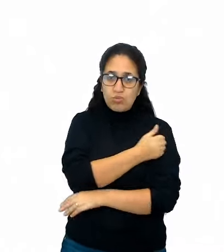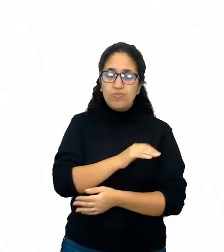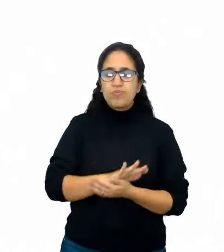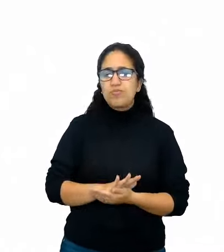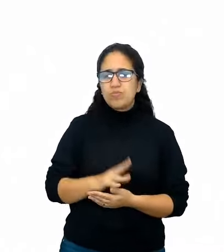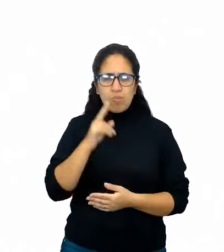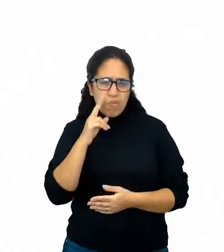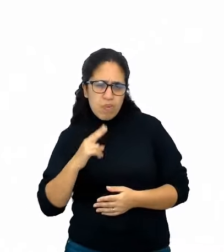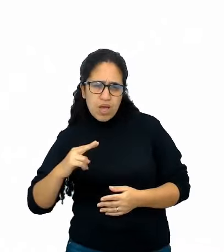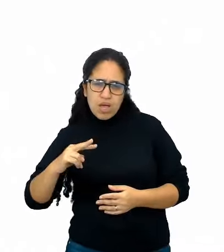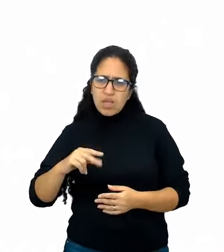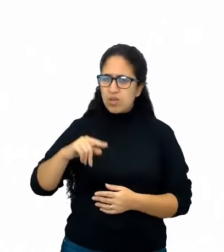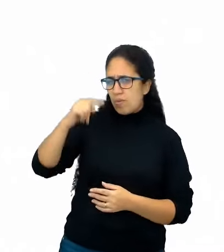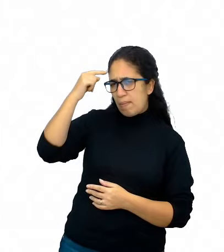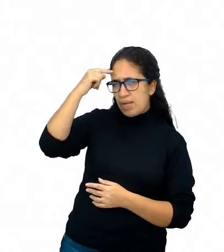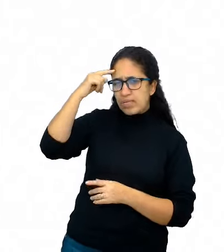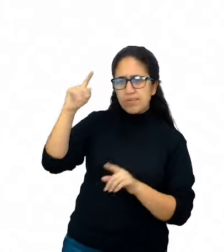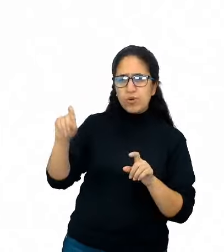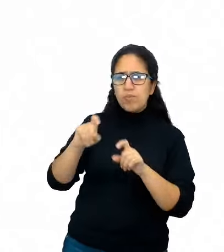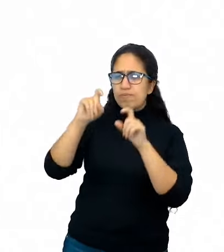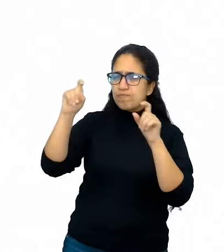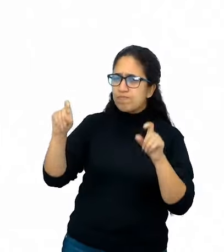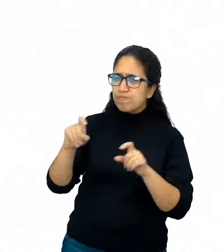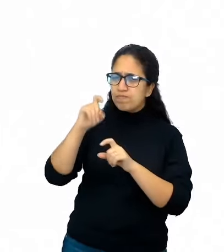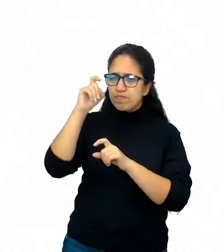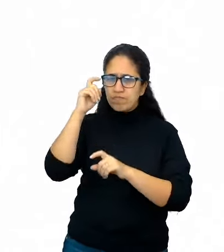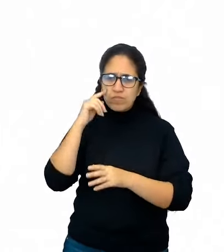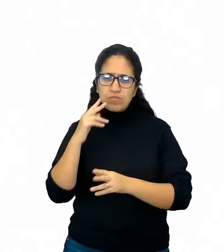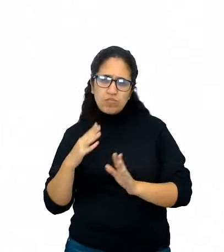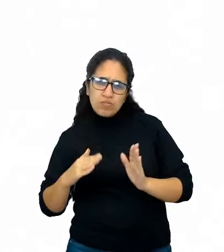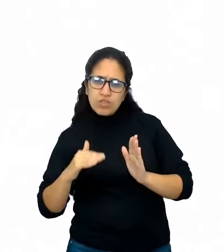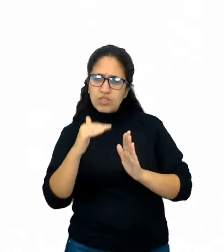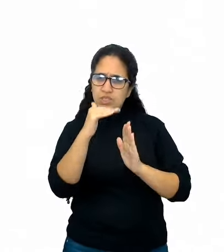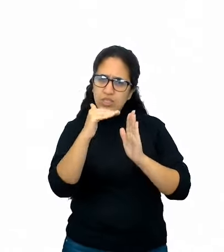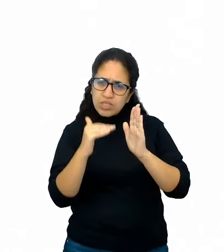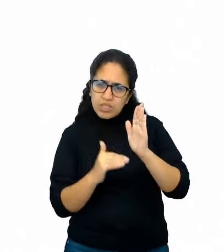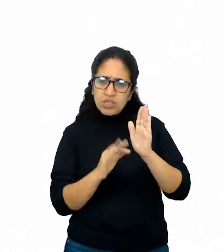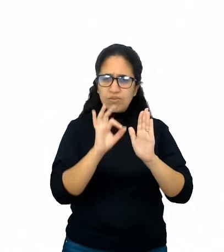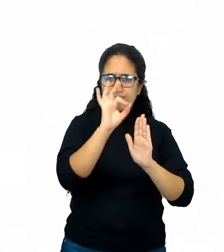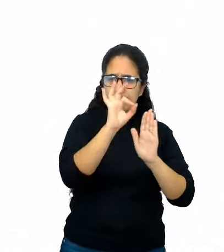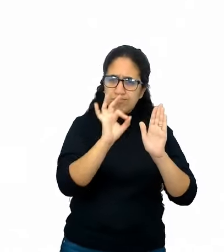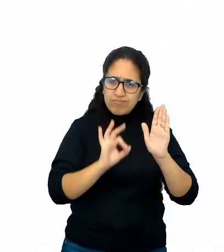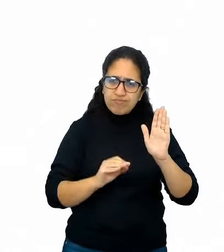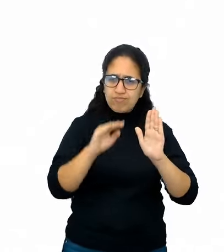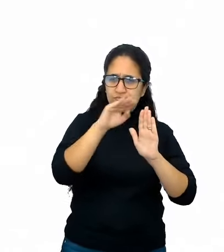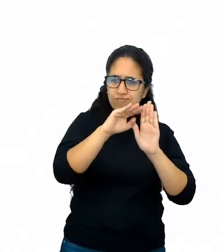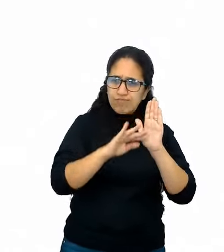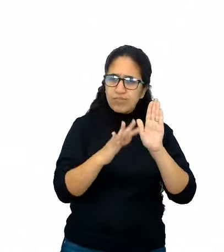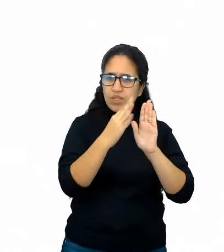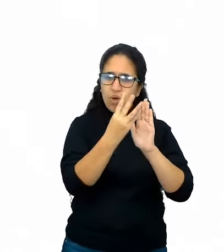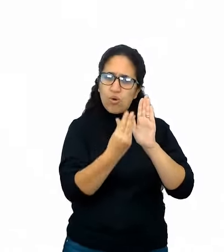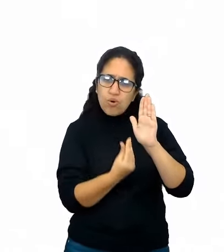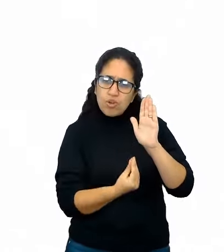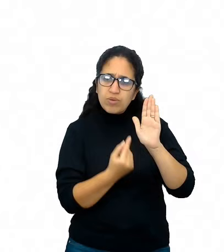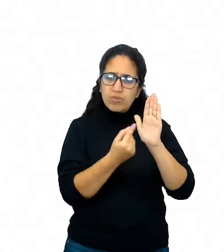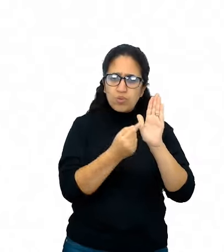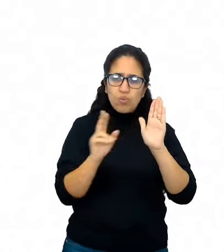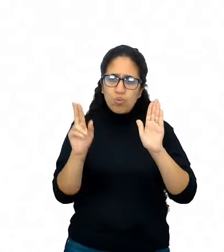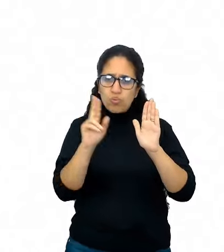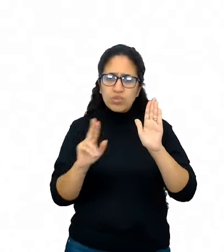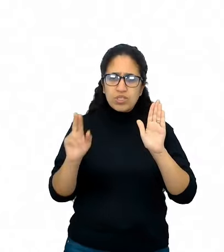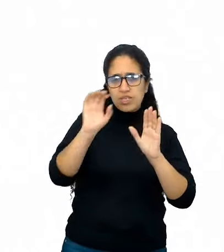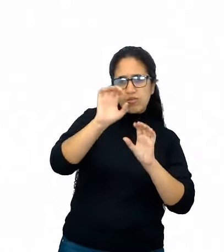fundamental, na perspectiva do pensamento computacional, com ênfase na construção de algoritmo por meio